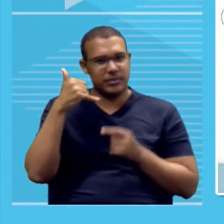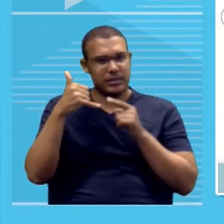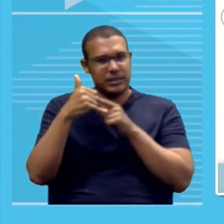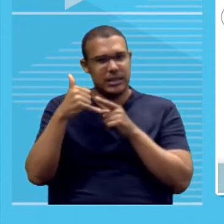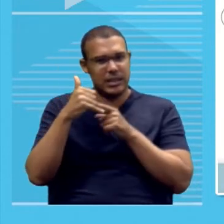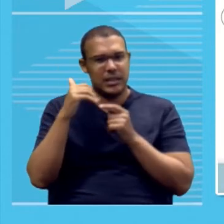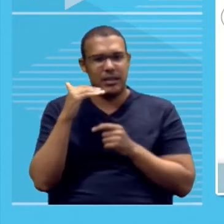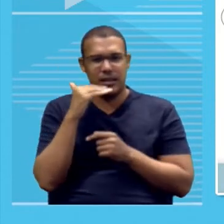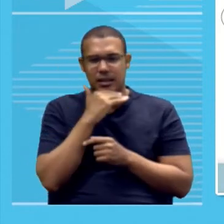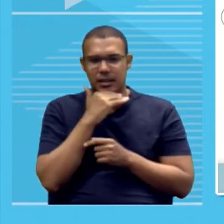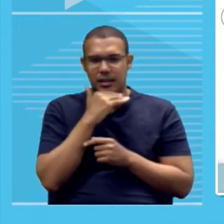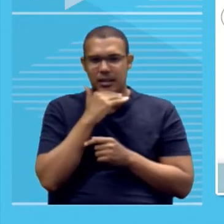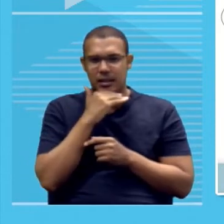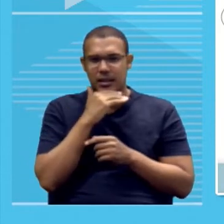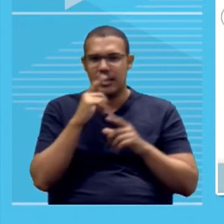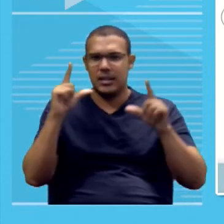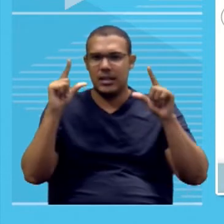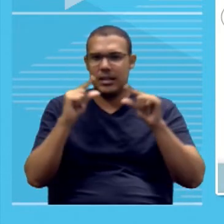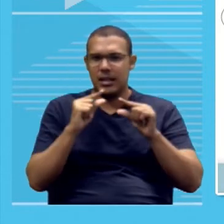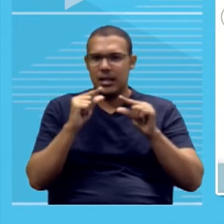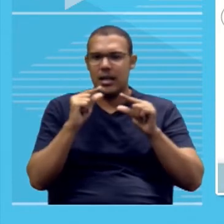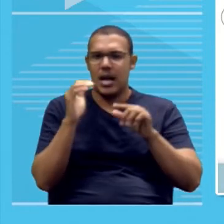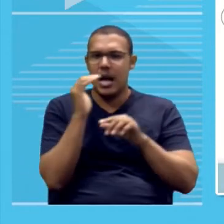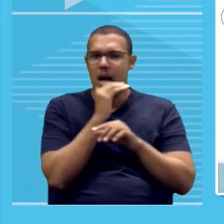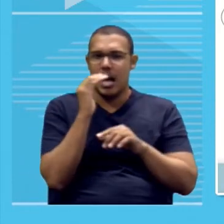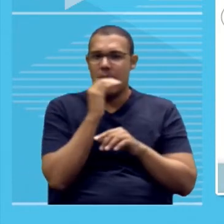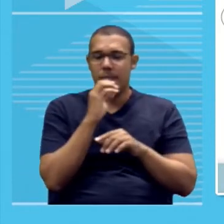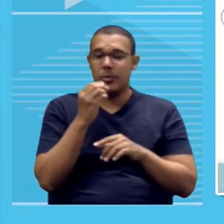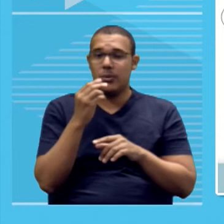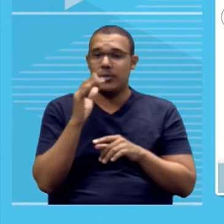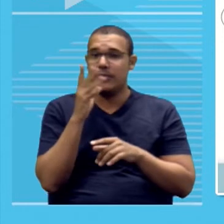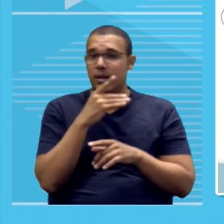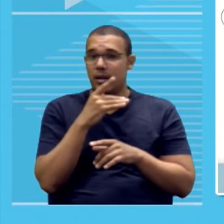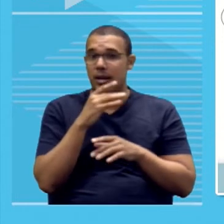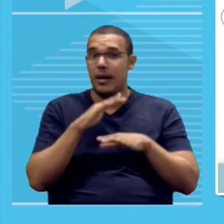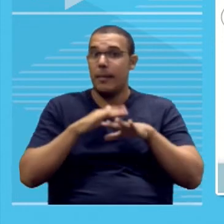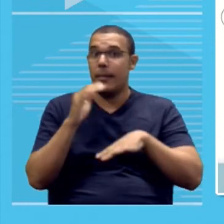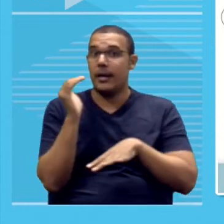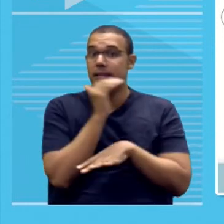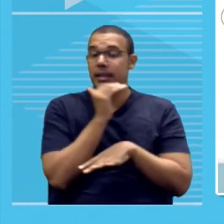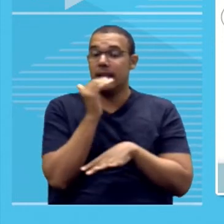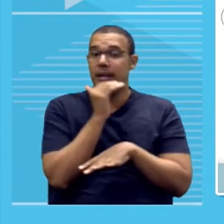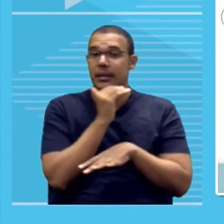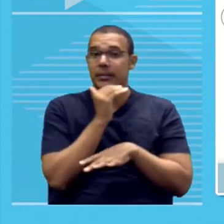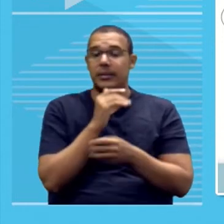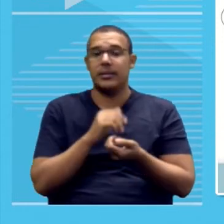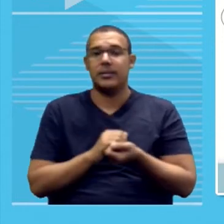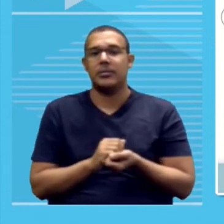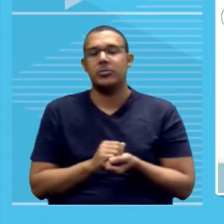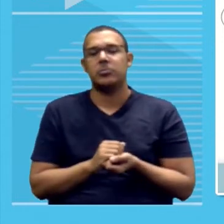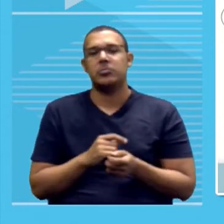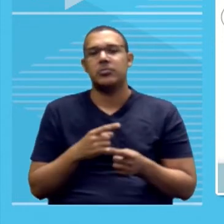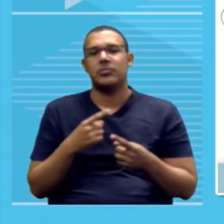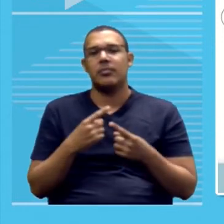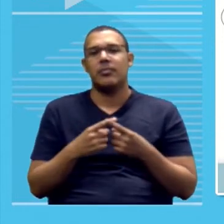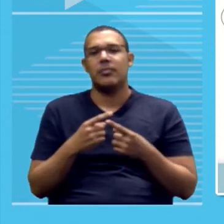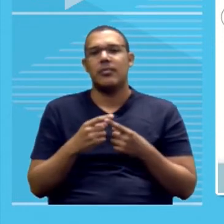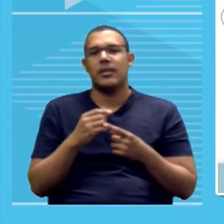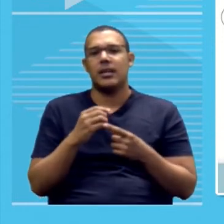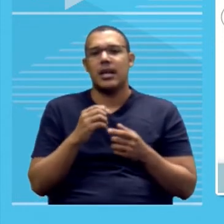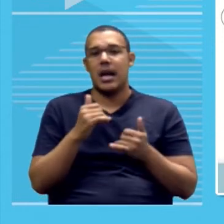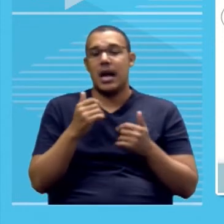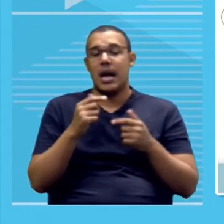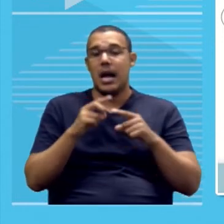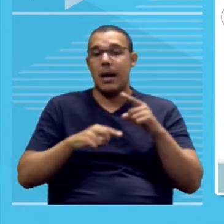ele descarrega mais rápido ou mais devagar? Mais rápido, porque aparelhos eletroeletrônicos, quando estão quentes,